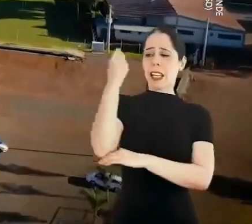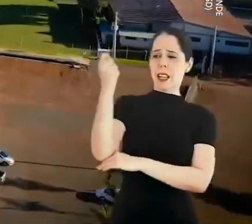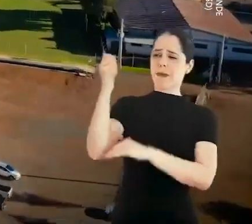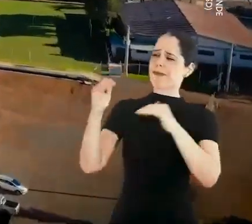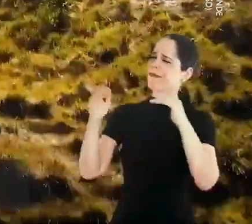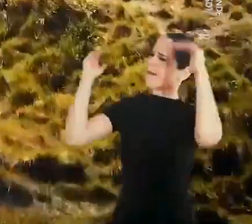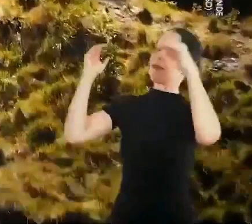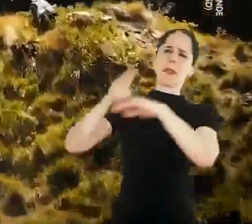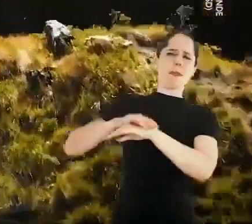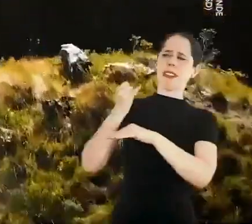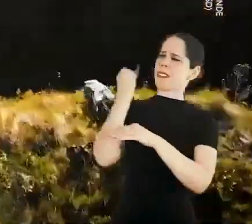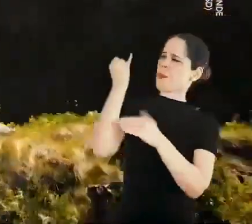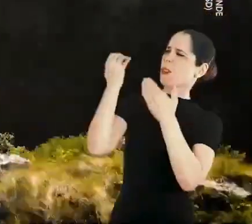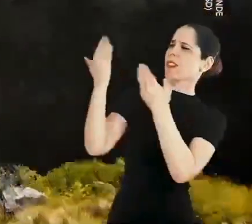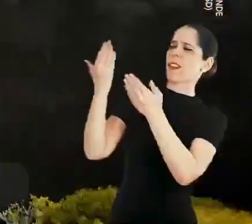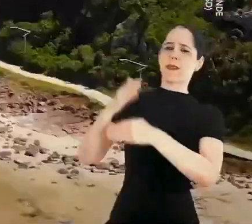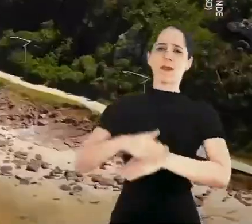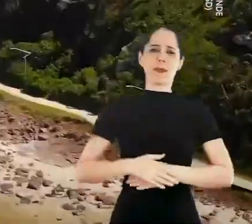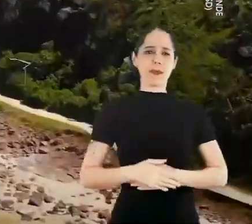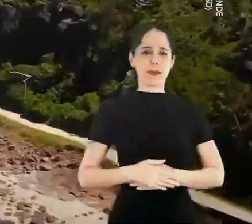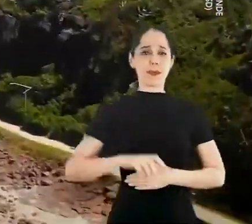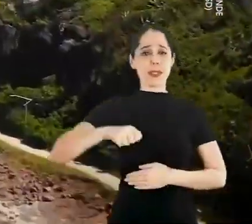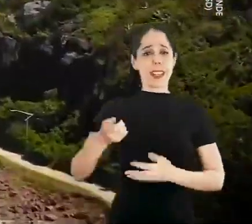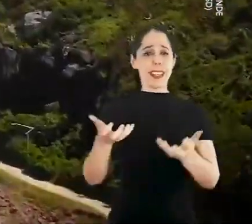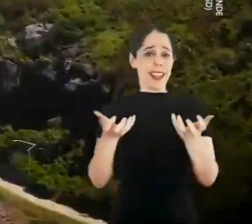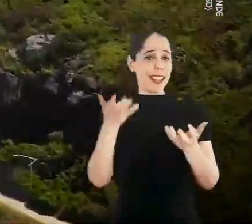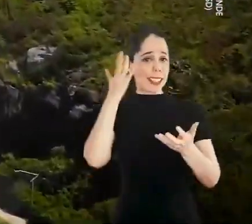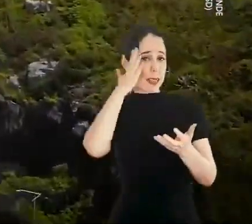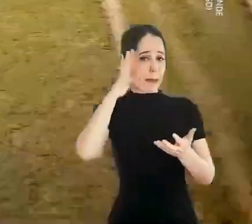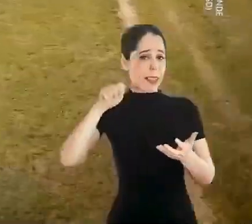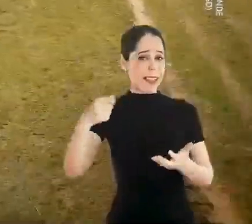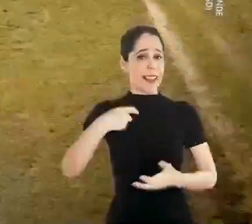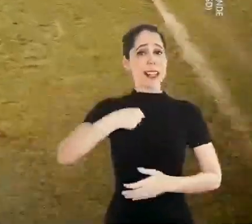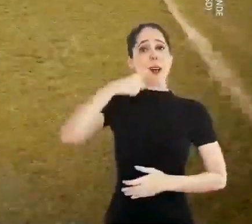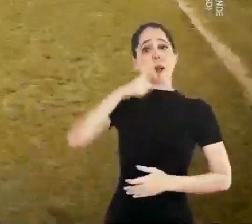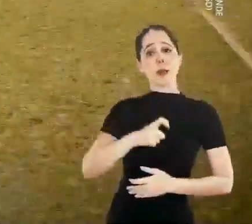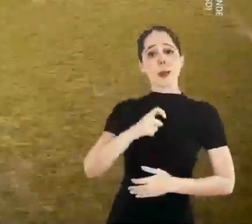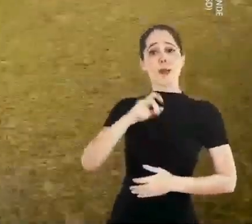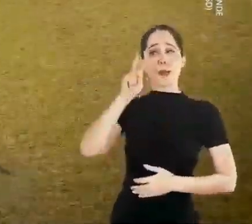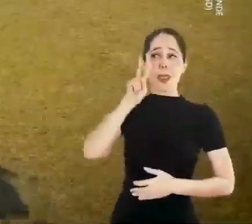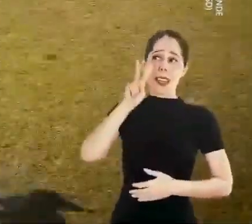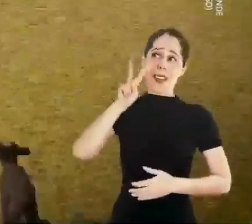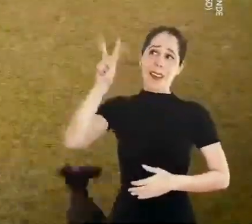O Rio Grande fala mais alto. Quem quiser saber quem sou,